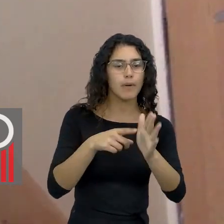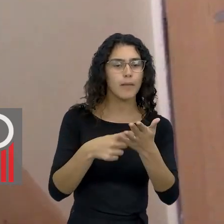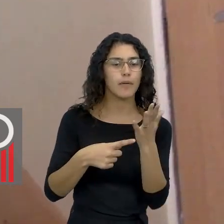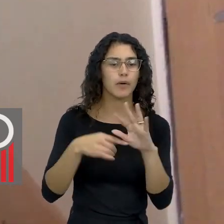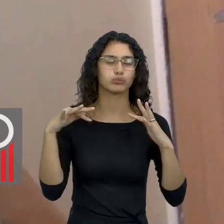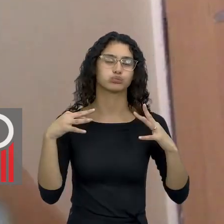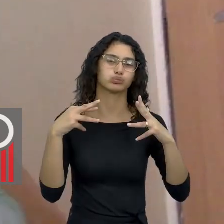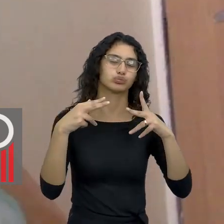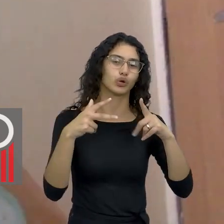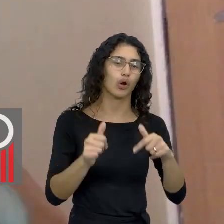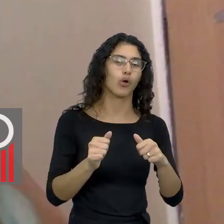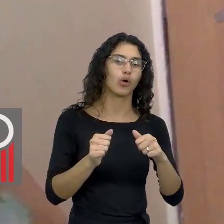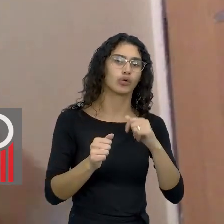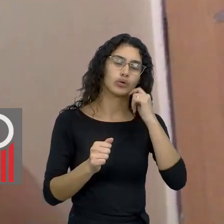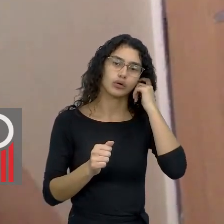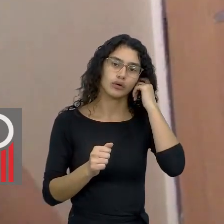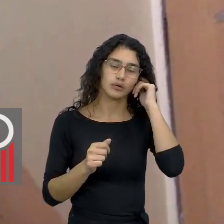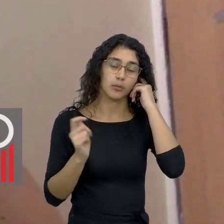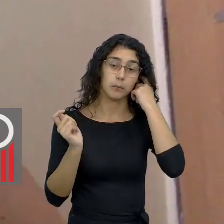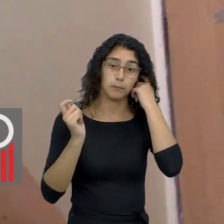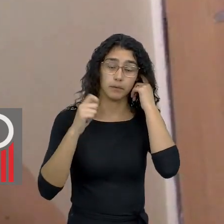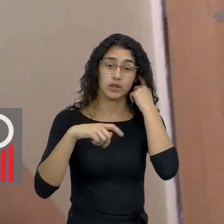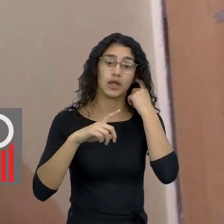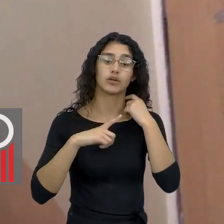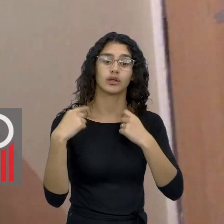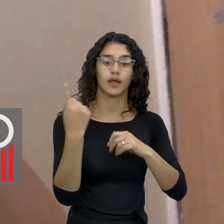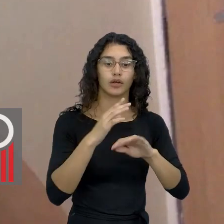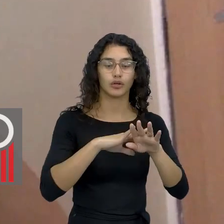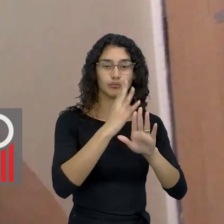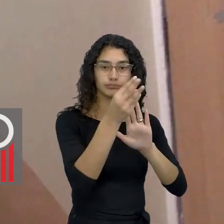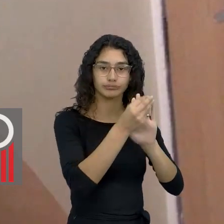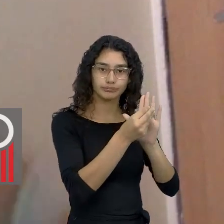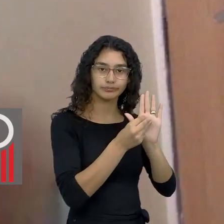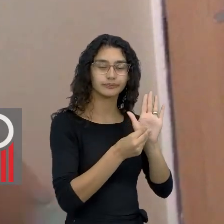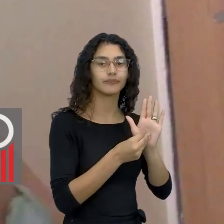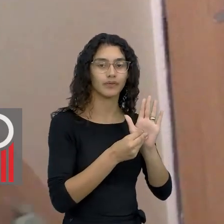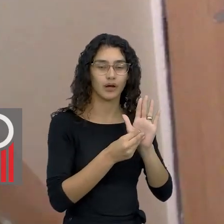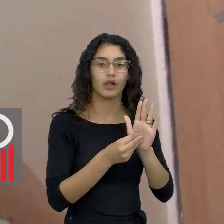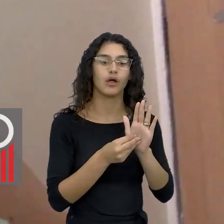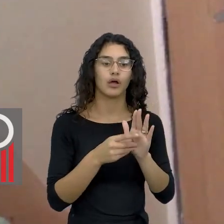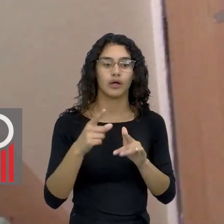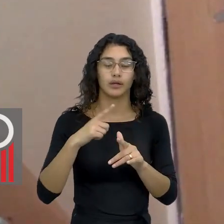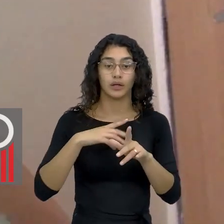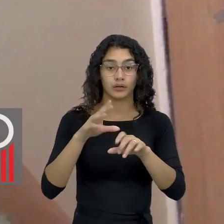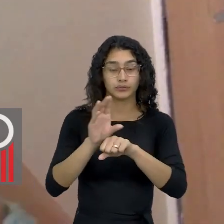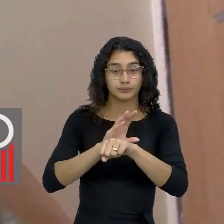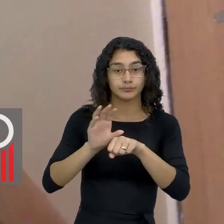todos essas possibilidades que a gente pode colocar aqui nas